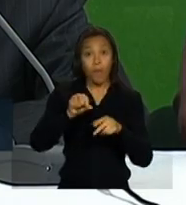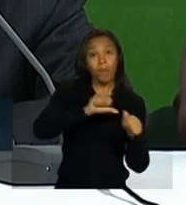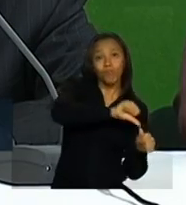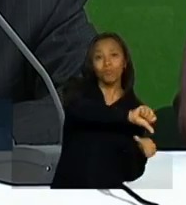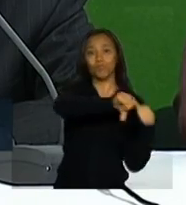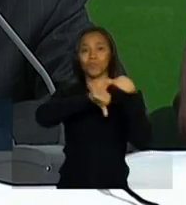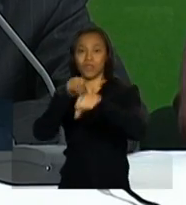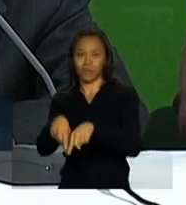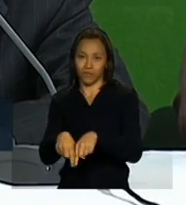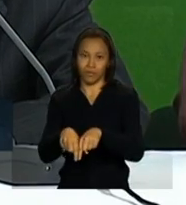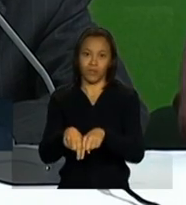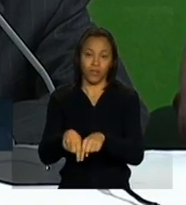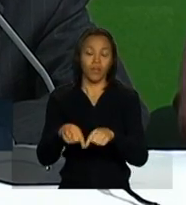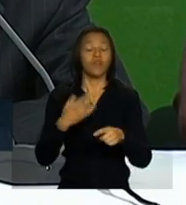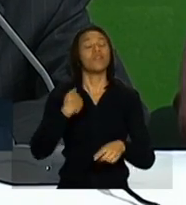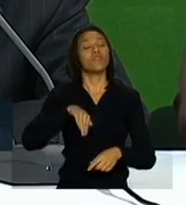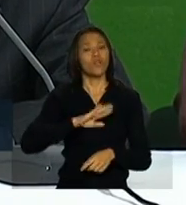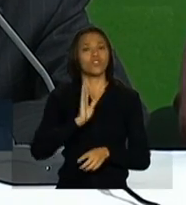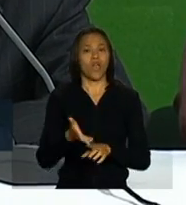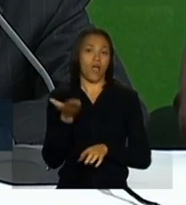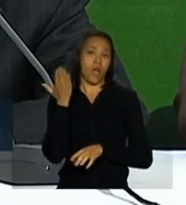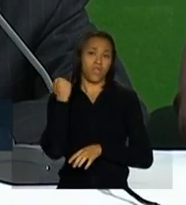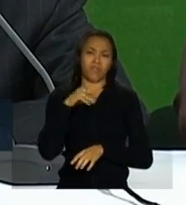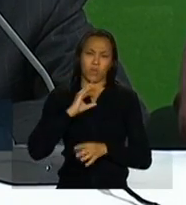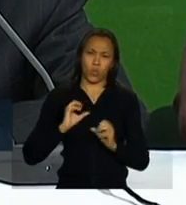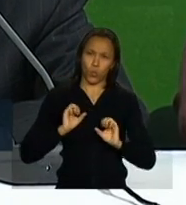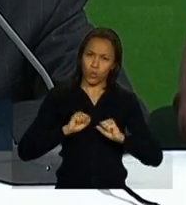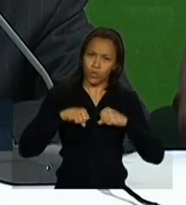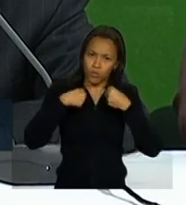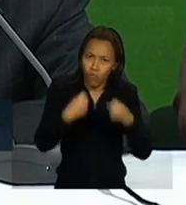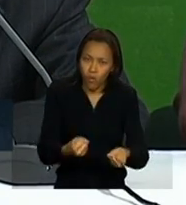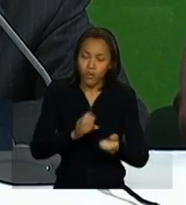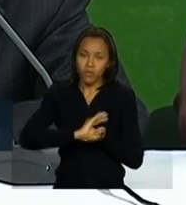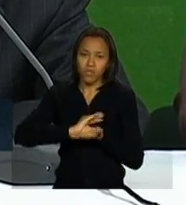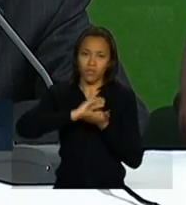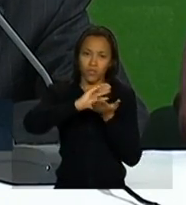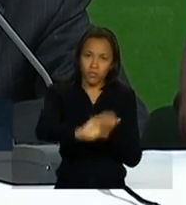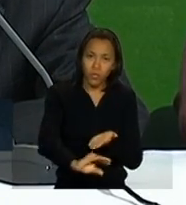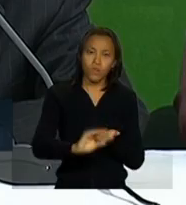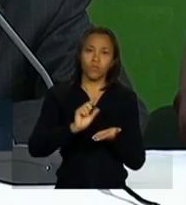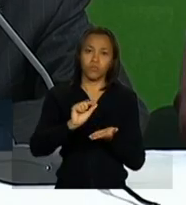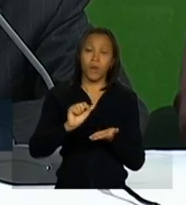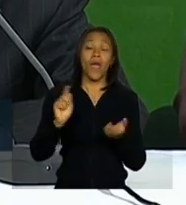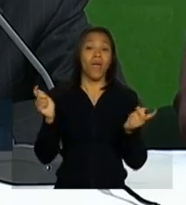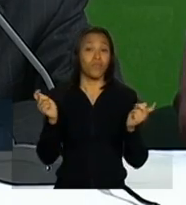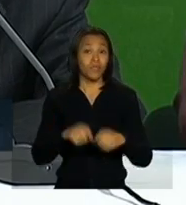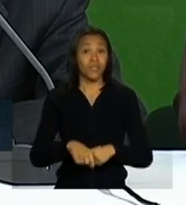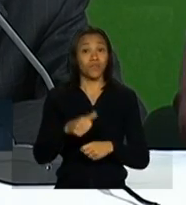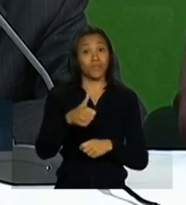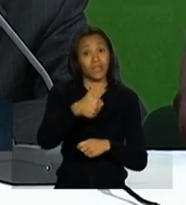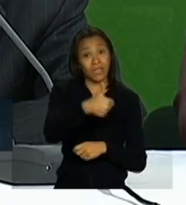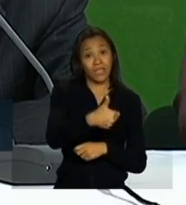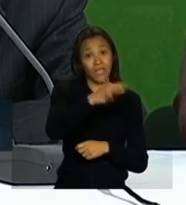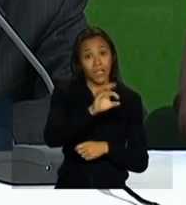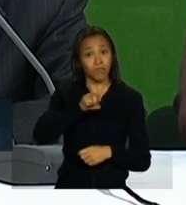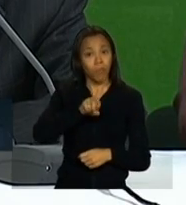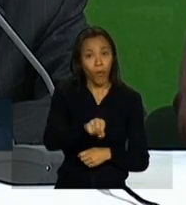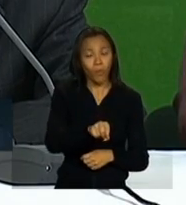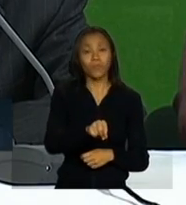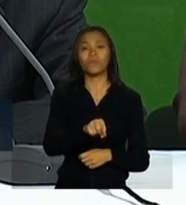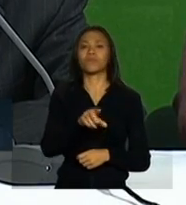há bastante tempo de que, com esforço, com investimento, é possível agregar pelo menos 10 pontos